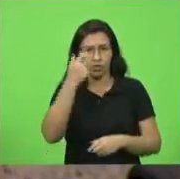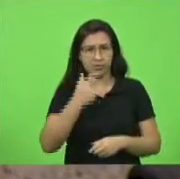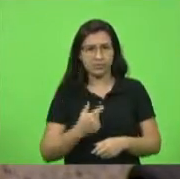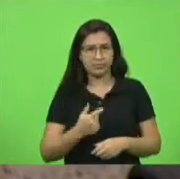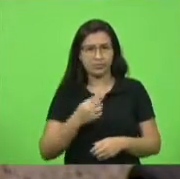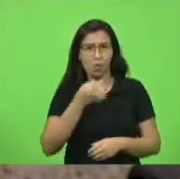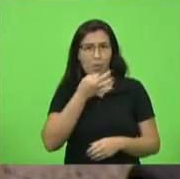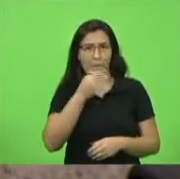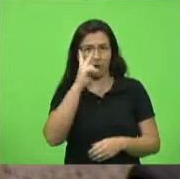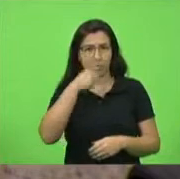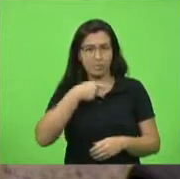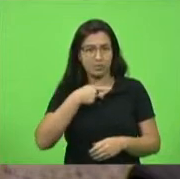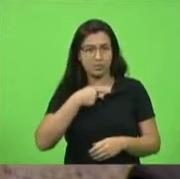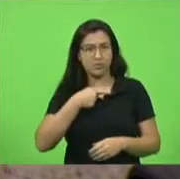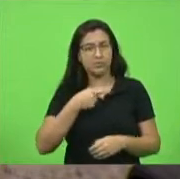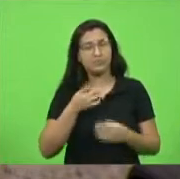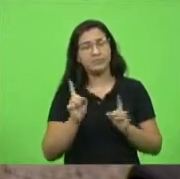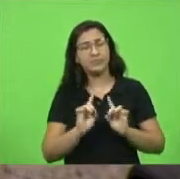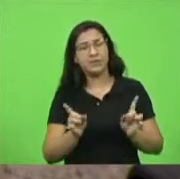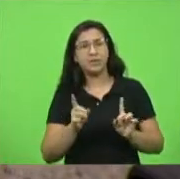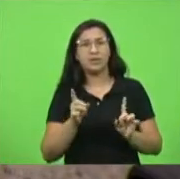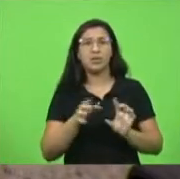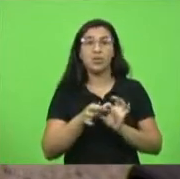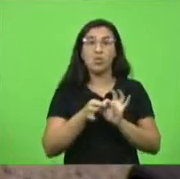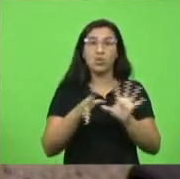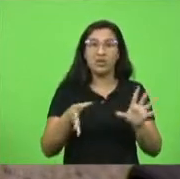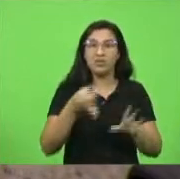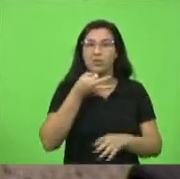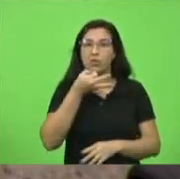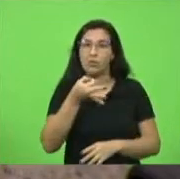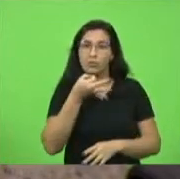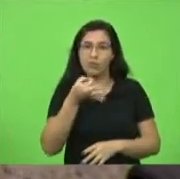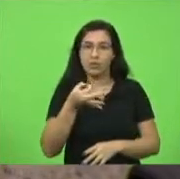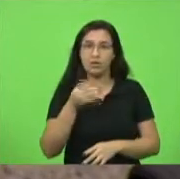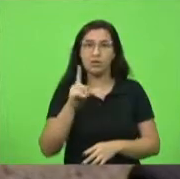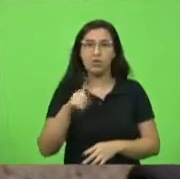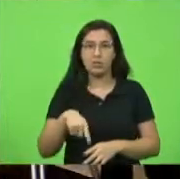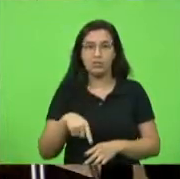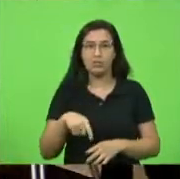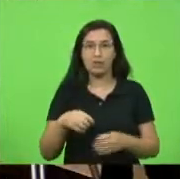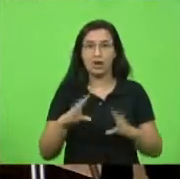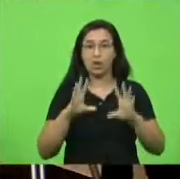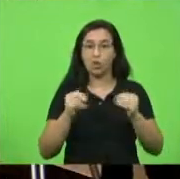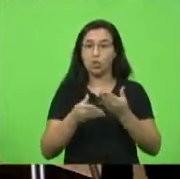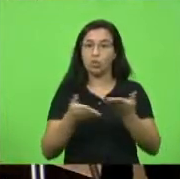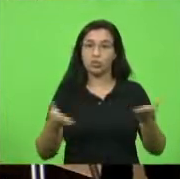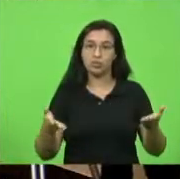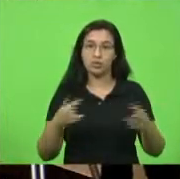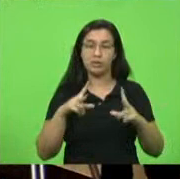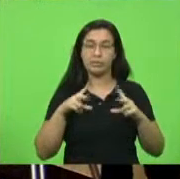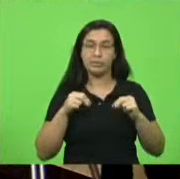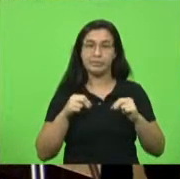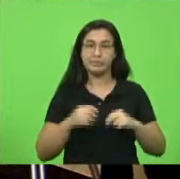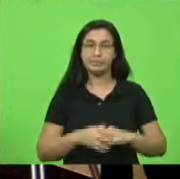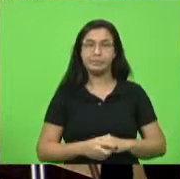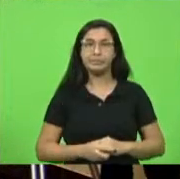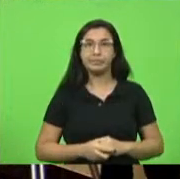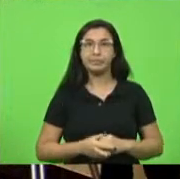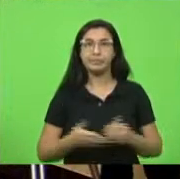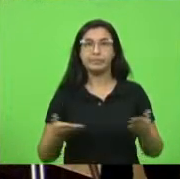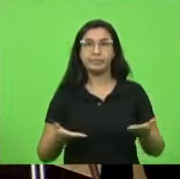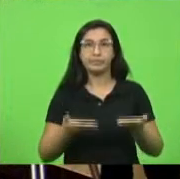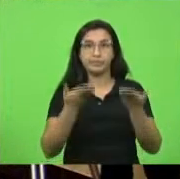A liberdade de expressão é justamente falar aquilo que desagrada. Ainda em discussão, com a palavra o deputado Kennedy